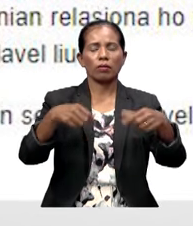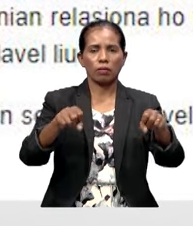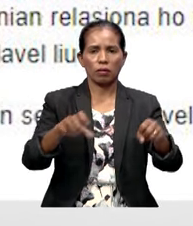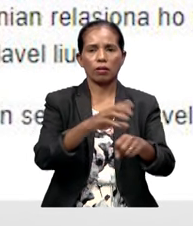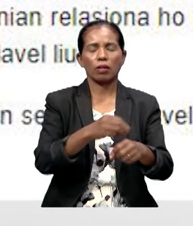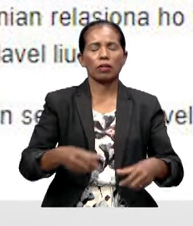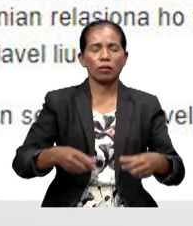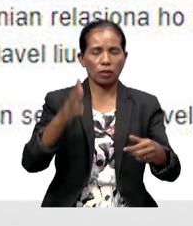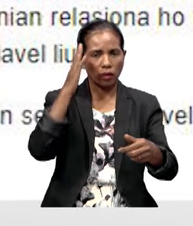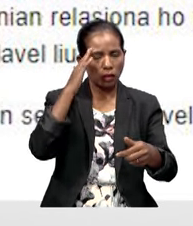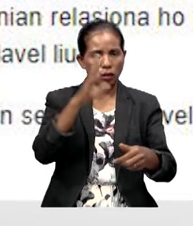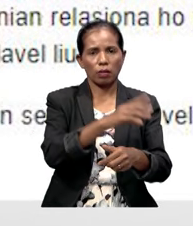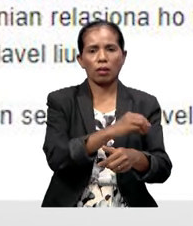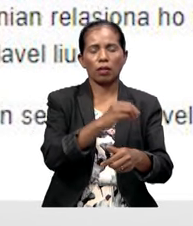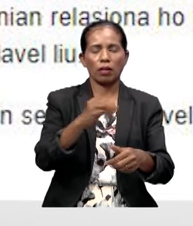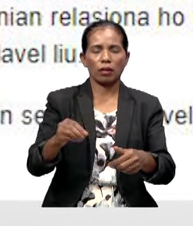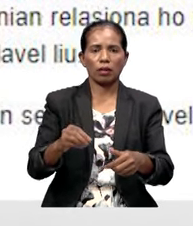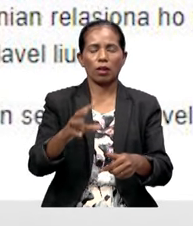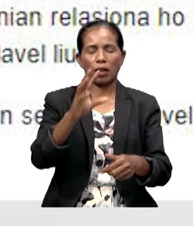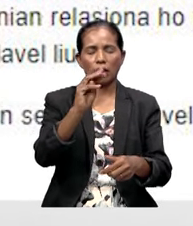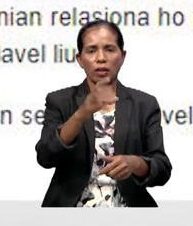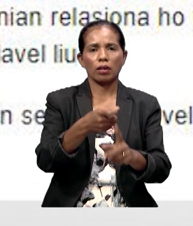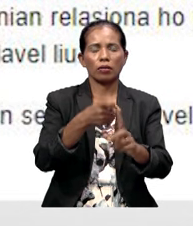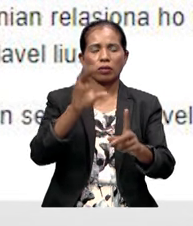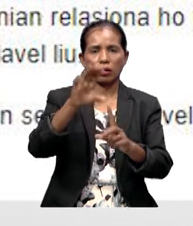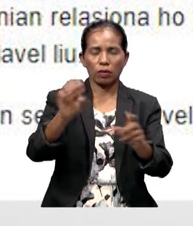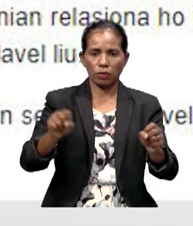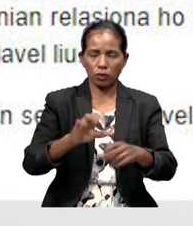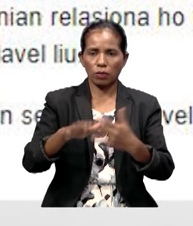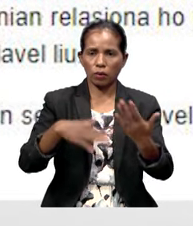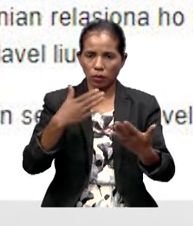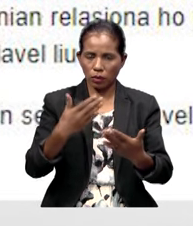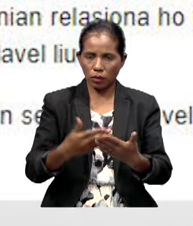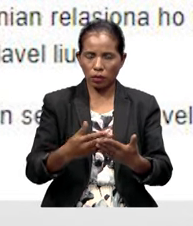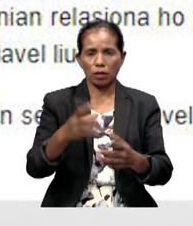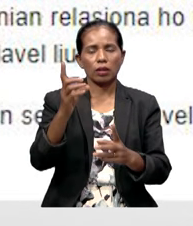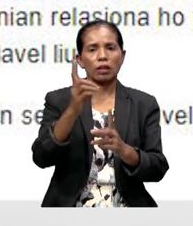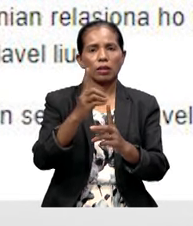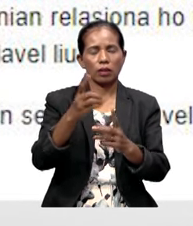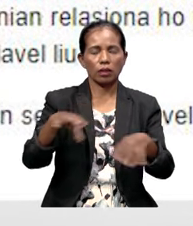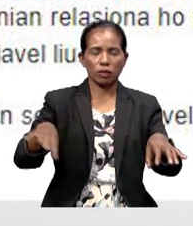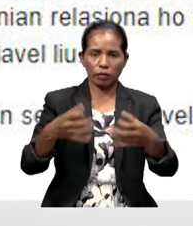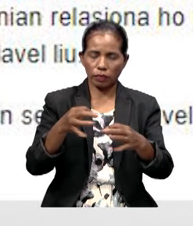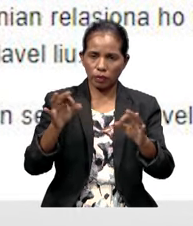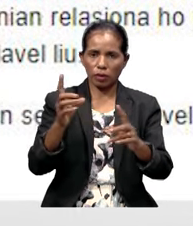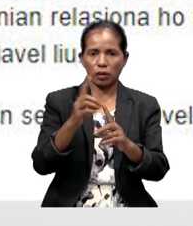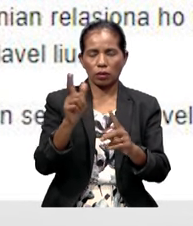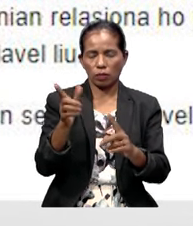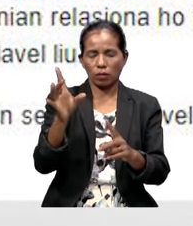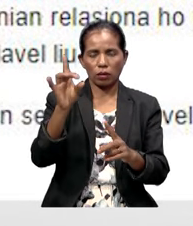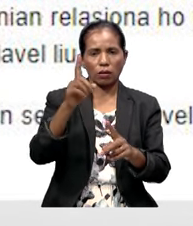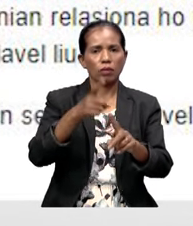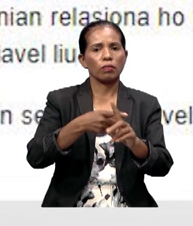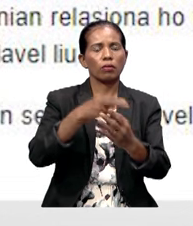hanesan reconhecimento ba dedicação no empenho husi Sefi Sukusira nebe mandato remata ona iha loron ruanulu resinualu fulang